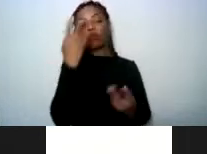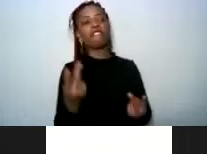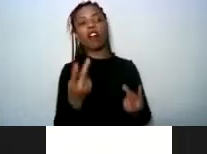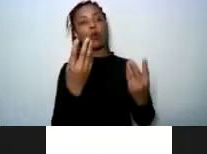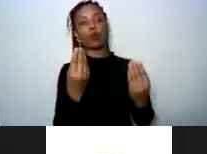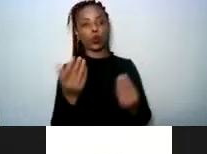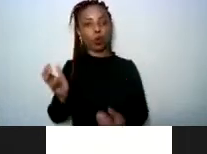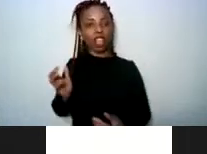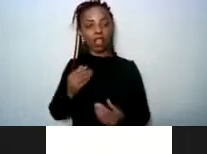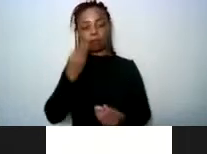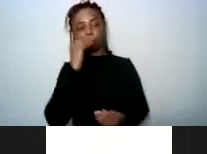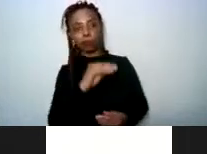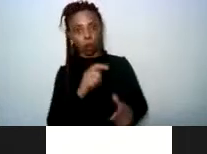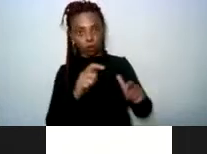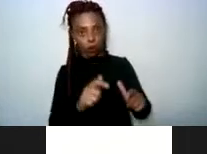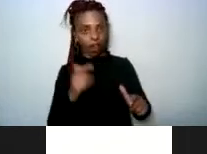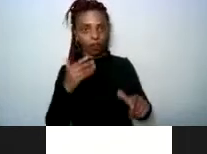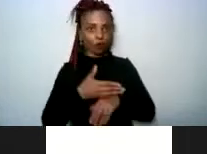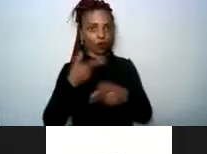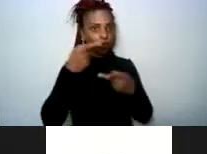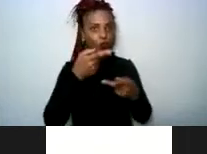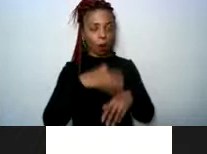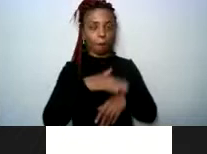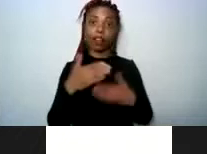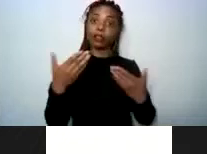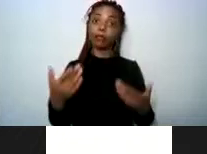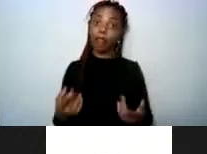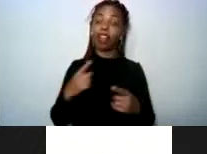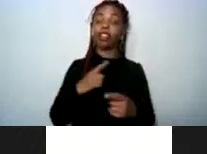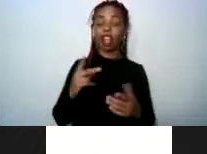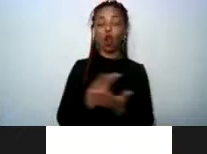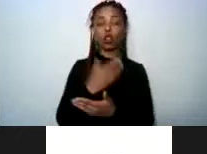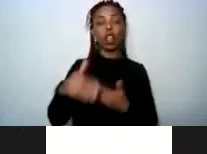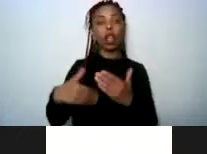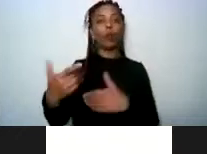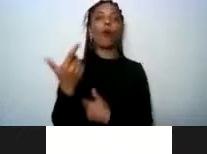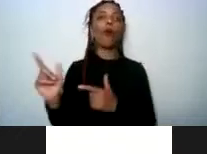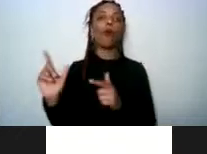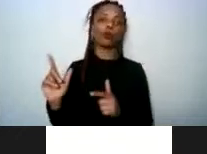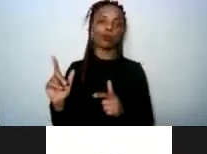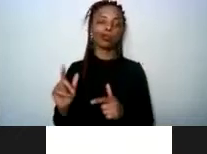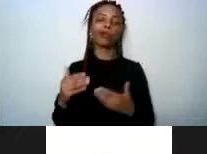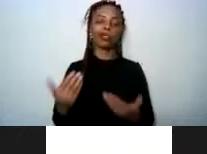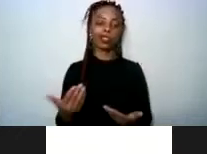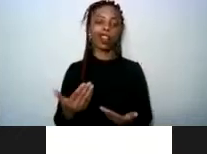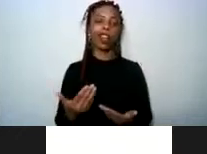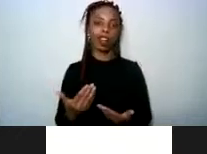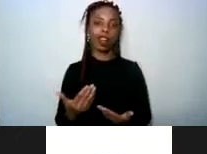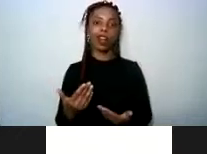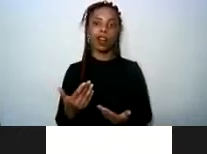ela de certa forma sofre outras consequências então de fato ficou sofreu-se